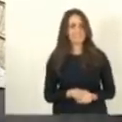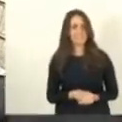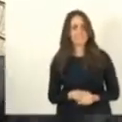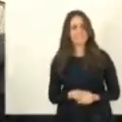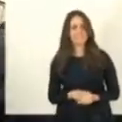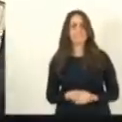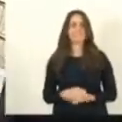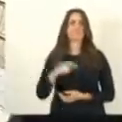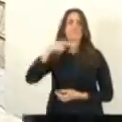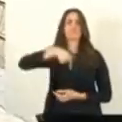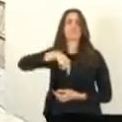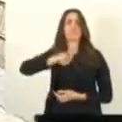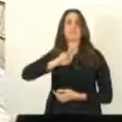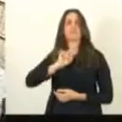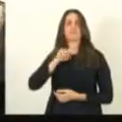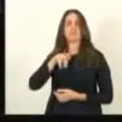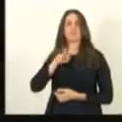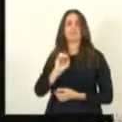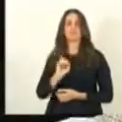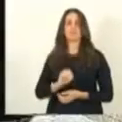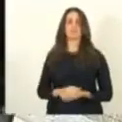Deputado Quintino.